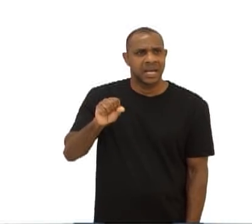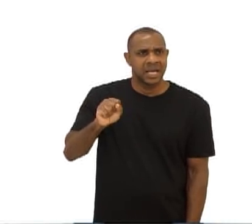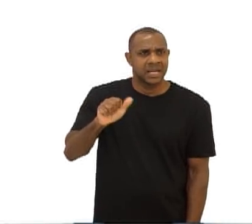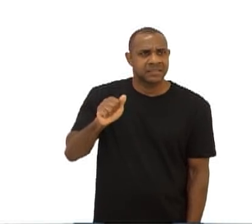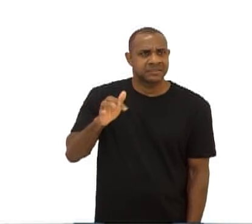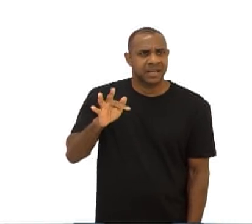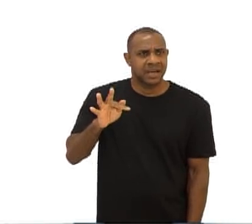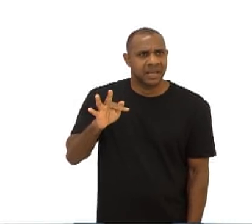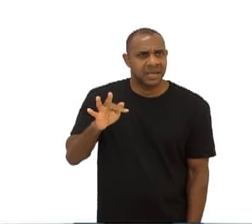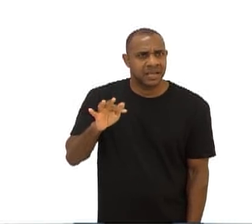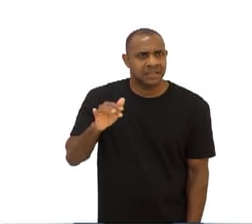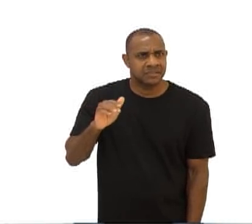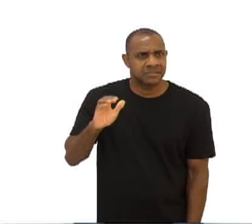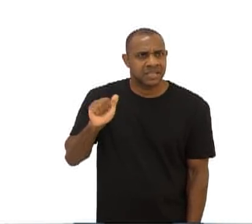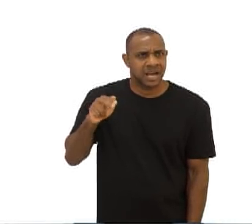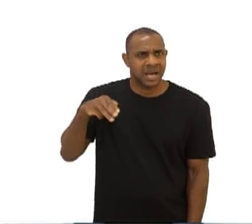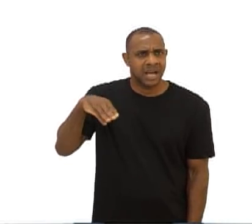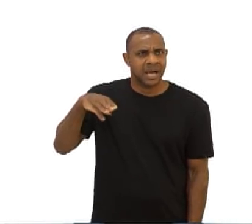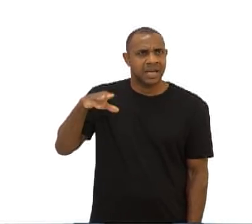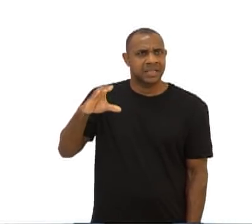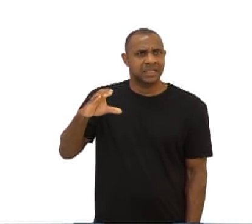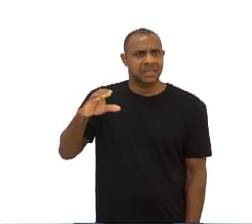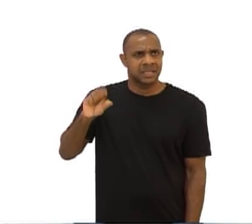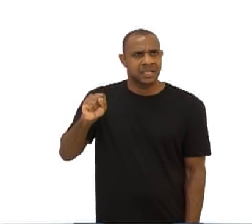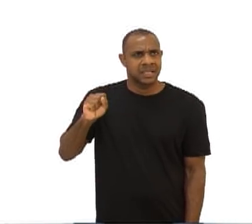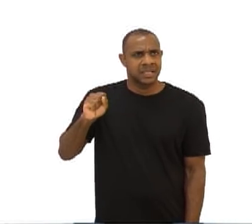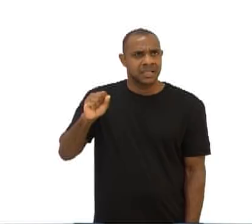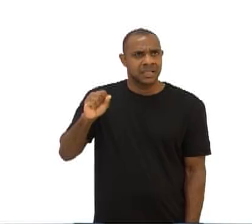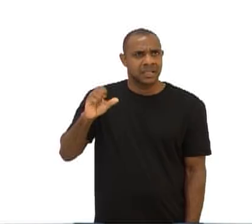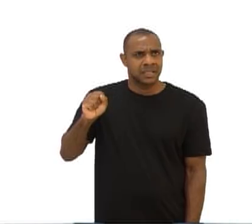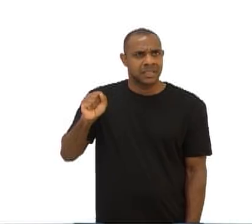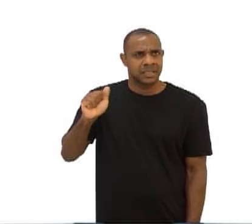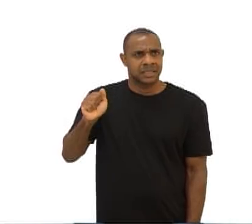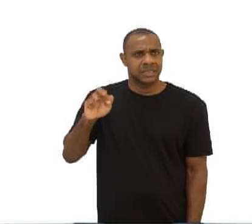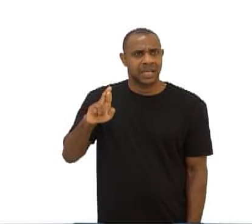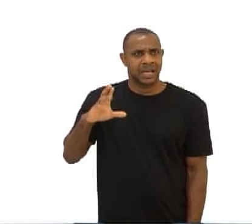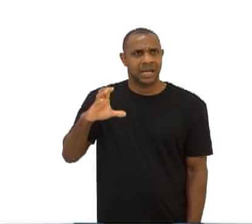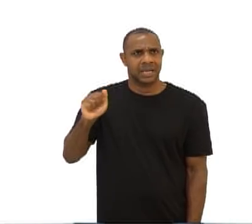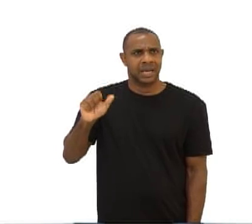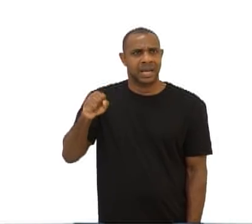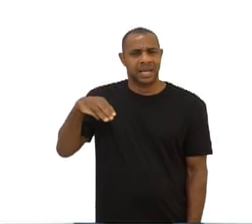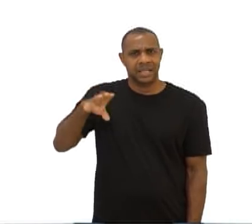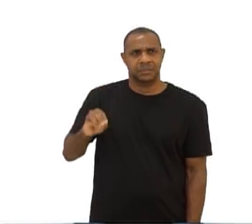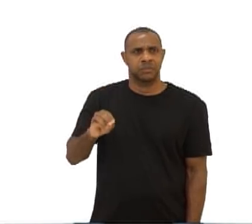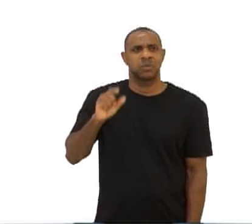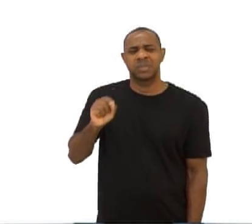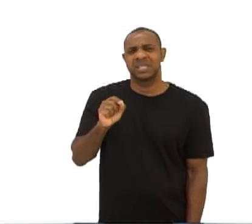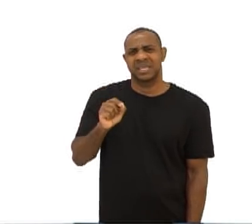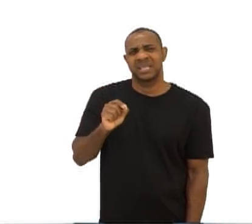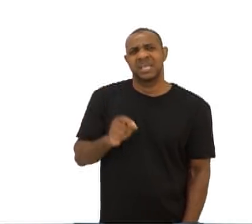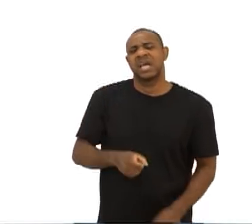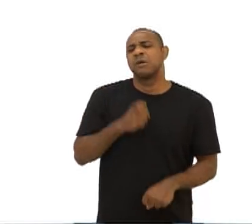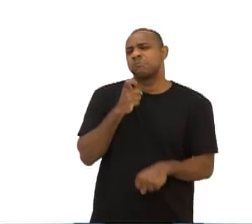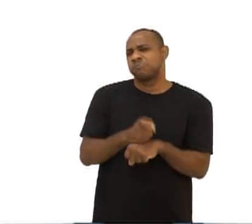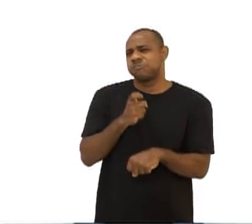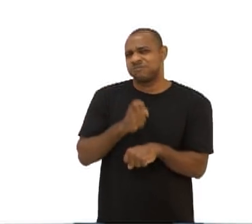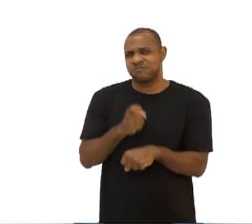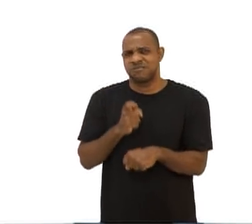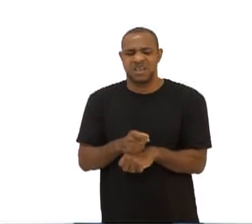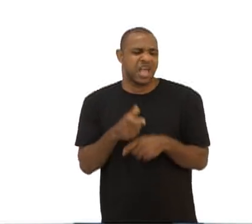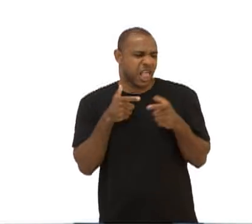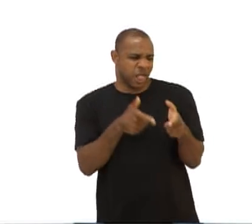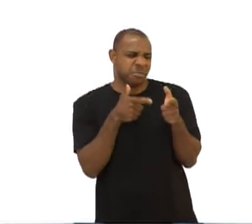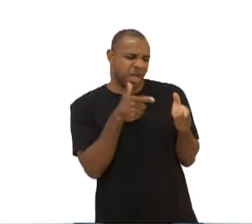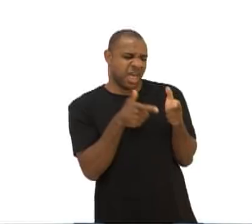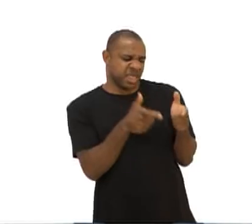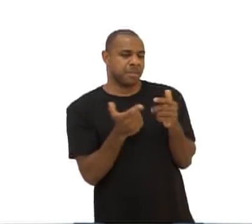ideia contrária do que realmente está sendo apresentado. Sarcasmo é uma ironia amarga, uma zombaria em decorrência de